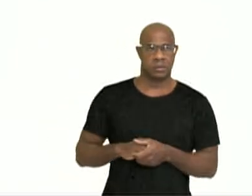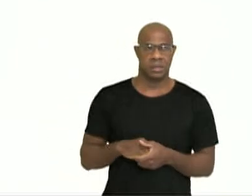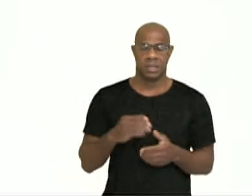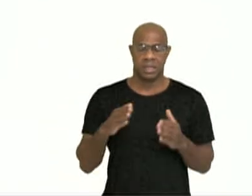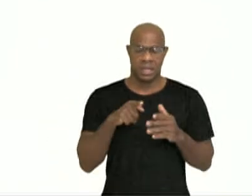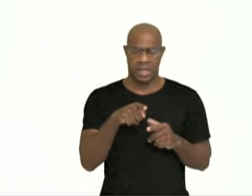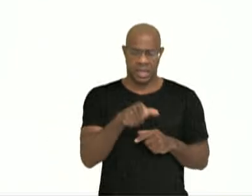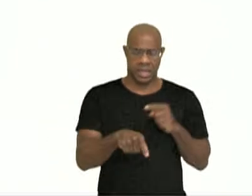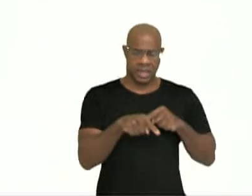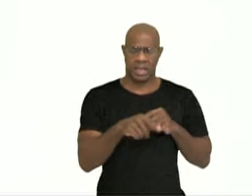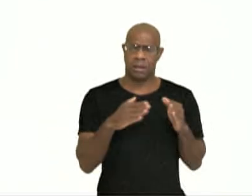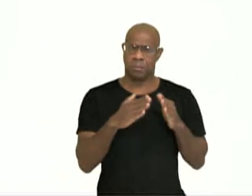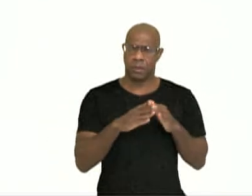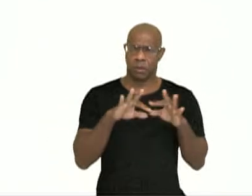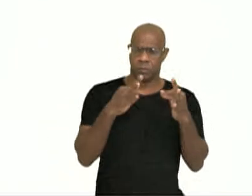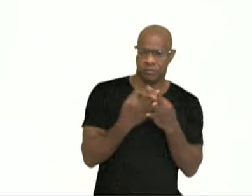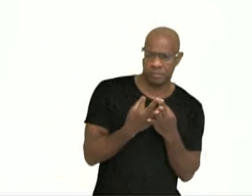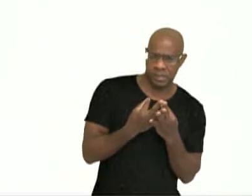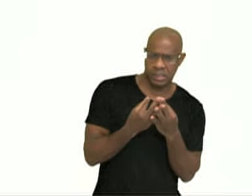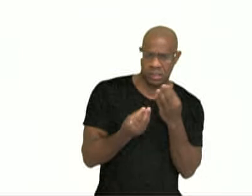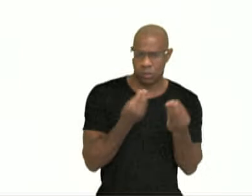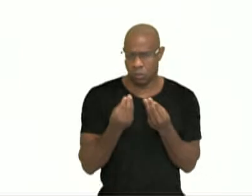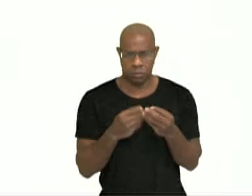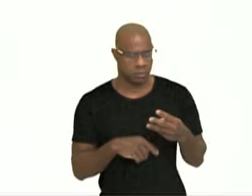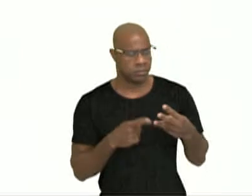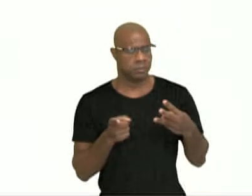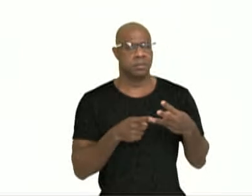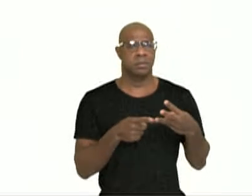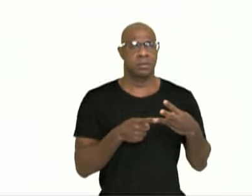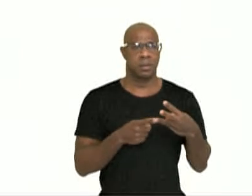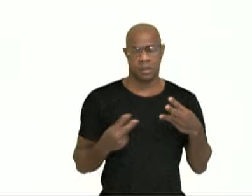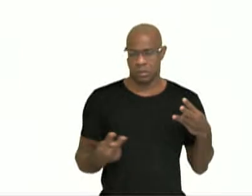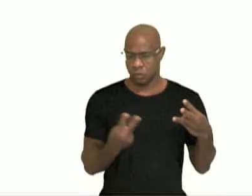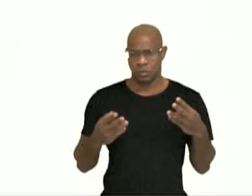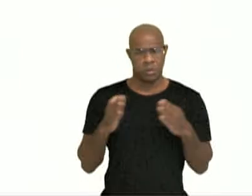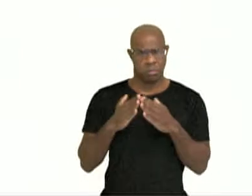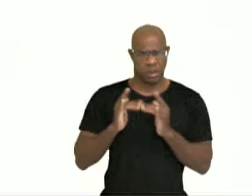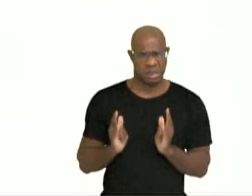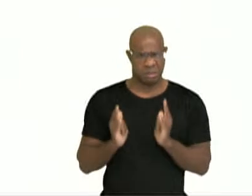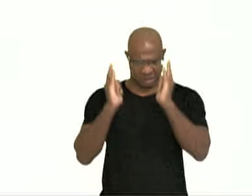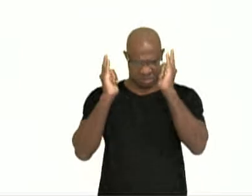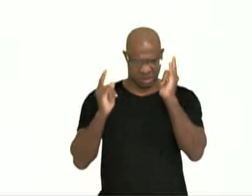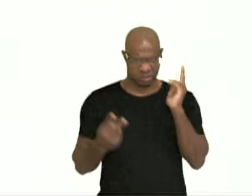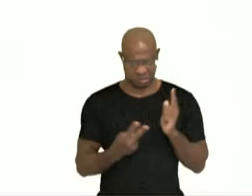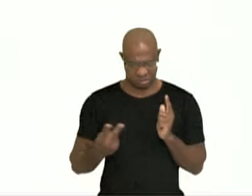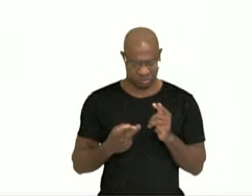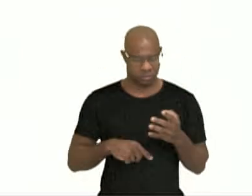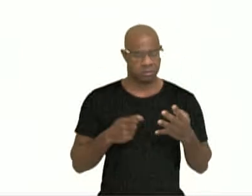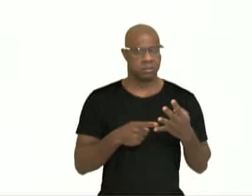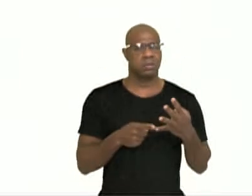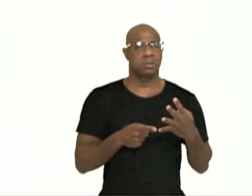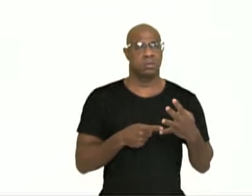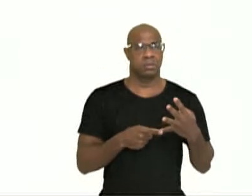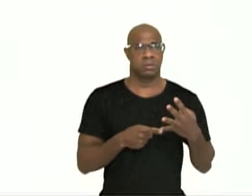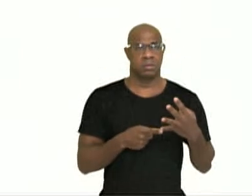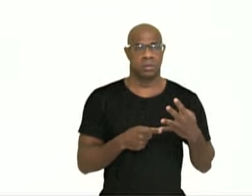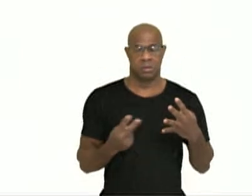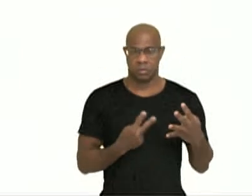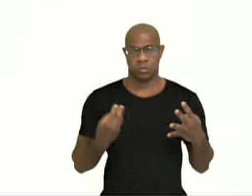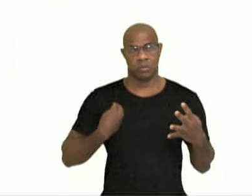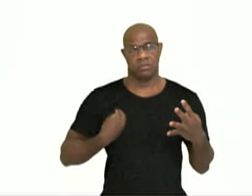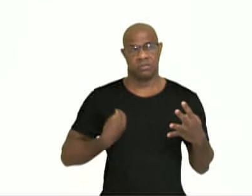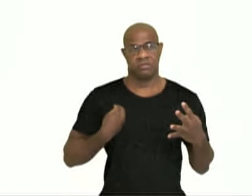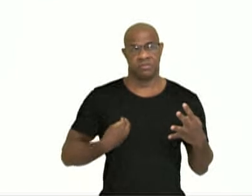os pais, Jamie, como é que é isso? A 3. Os dois moram em apartamento? 4. Os dois vivem